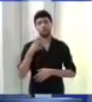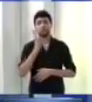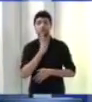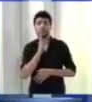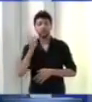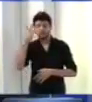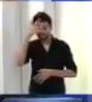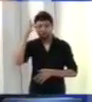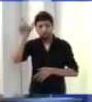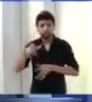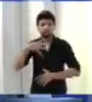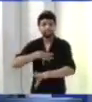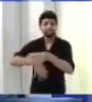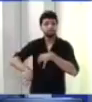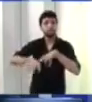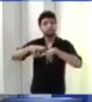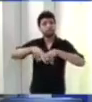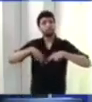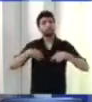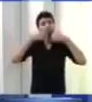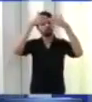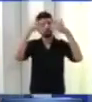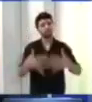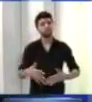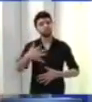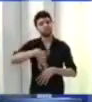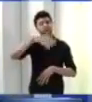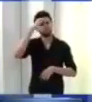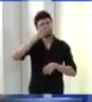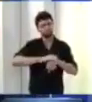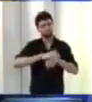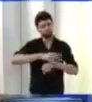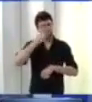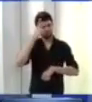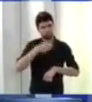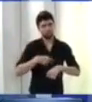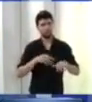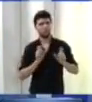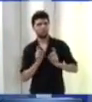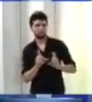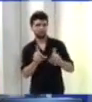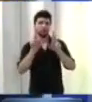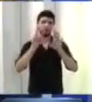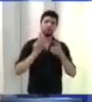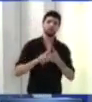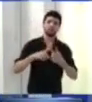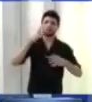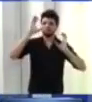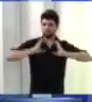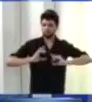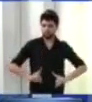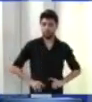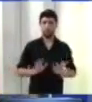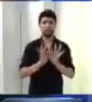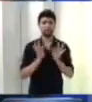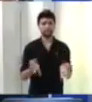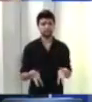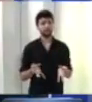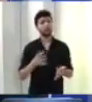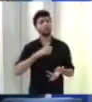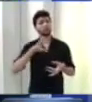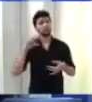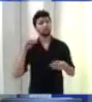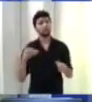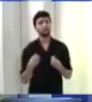que ele passa. E é por isso que eu digo, microempreendedor, autônomo, pequeno comerciante, cidadão comum, dê